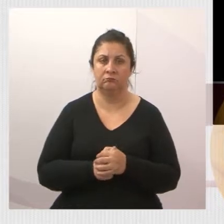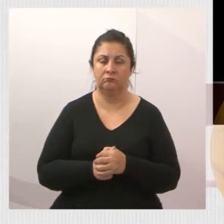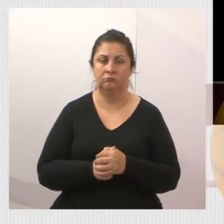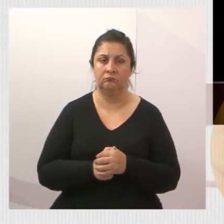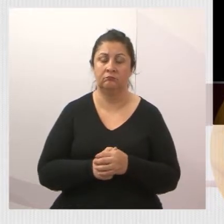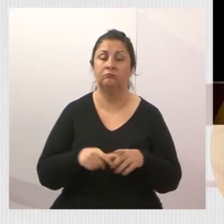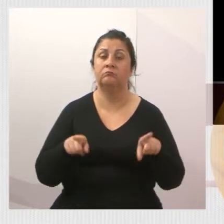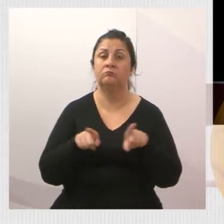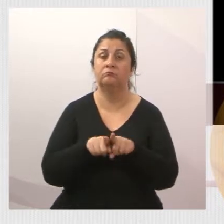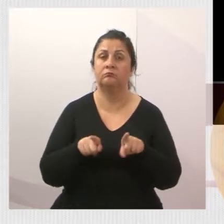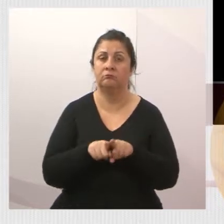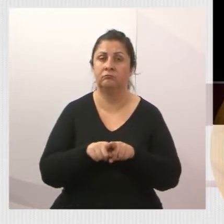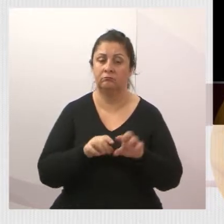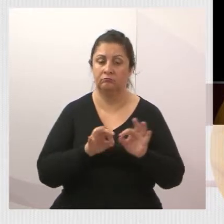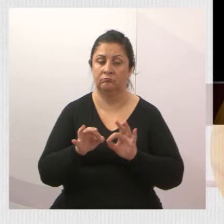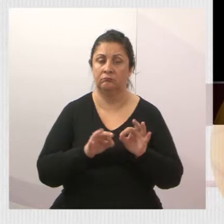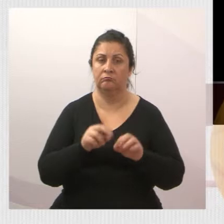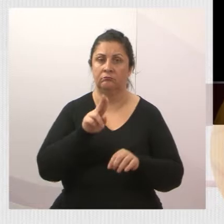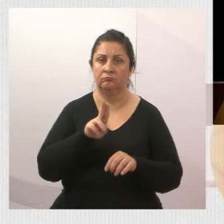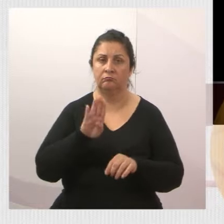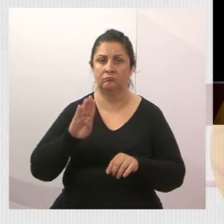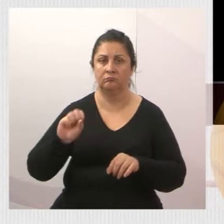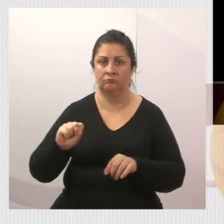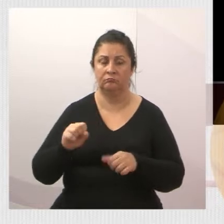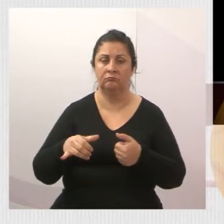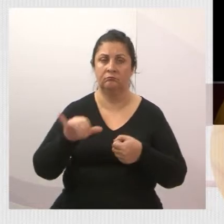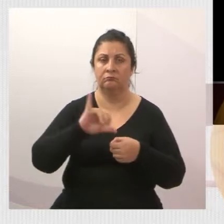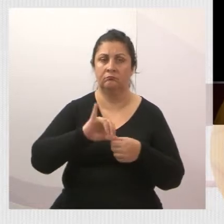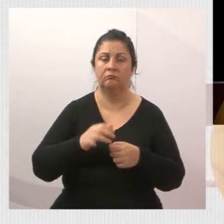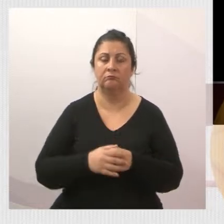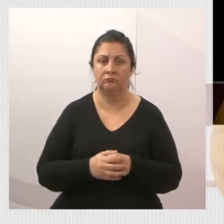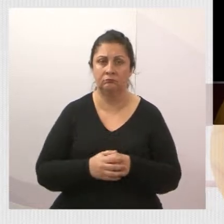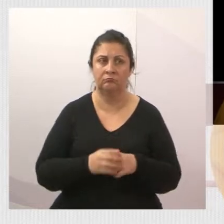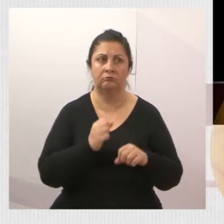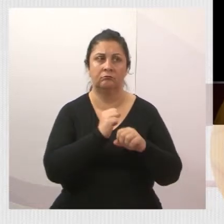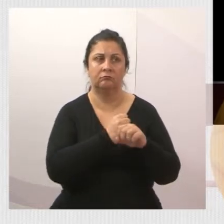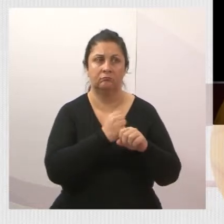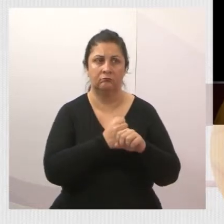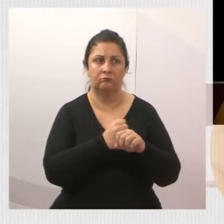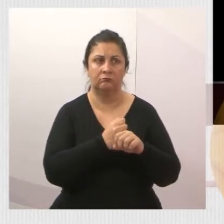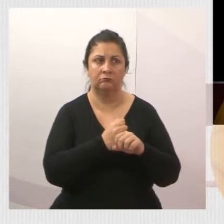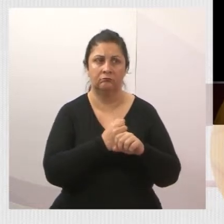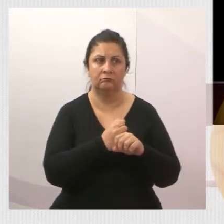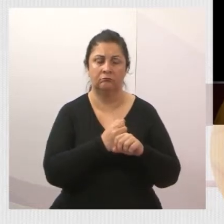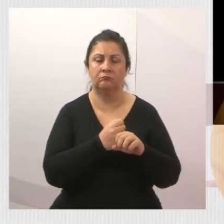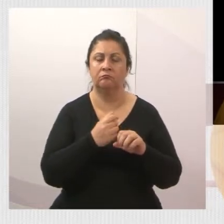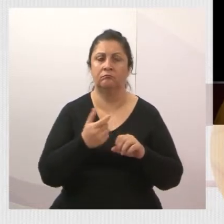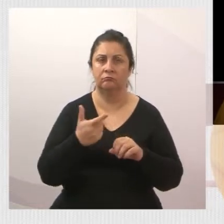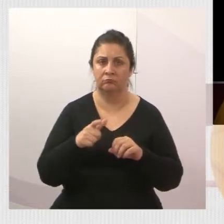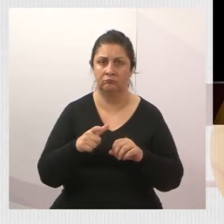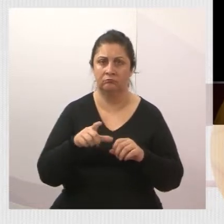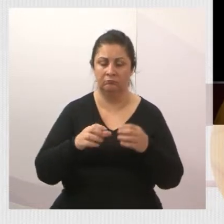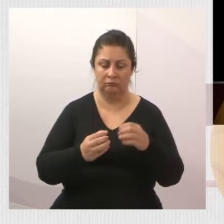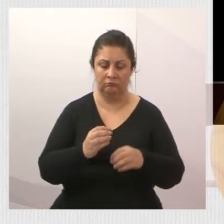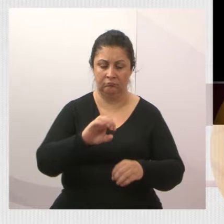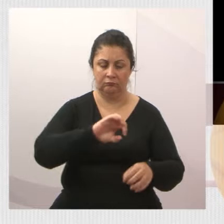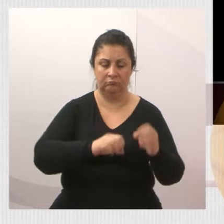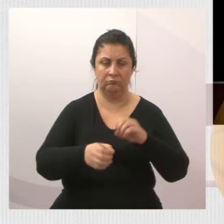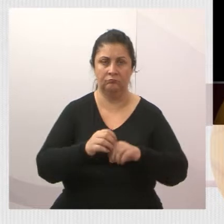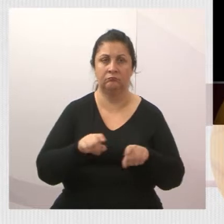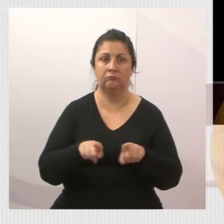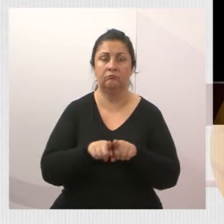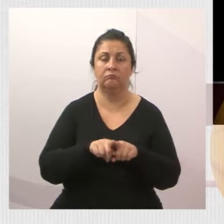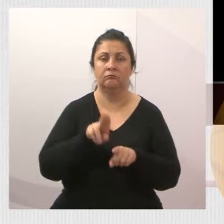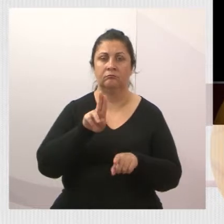Nós temos também a entrega da UBS Central, reformas do Laboratório Municipal e a UPA do Parque Meia